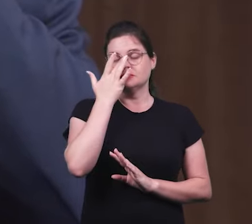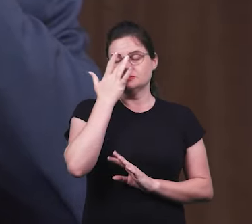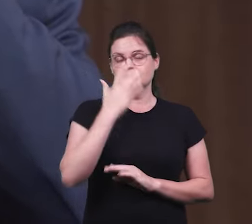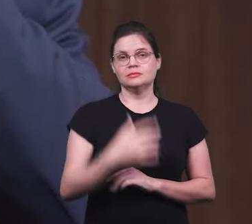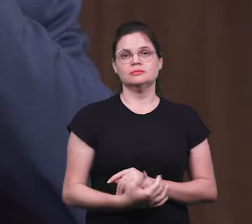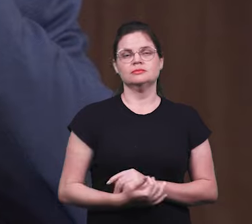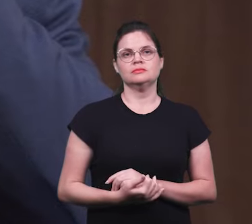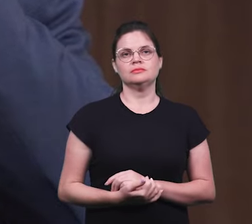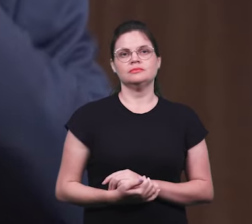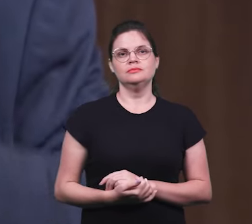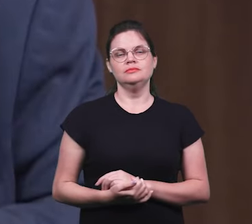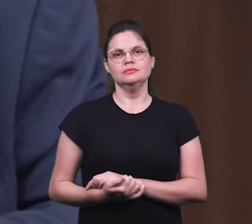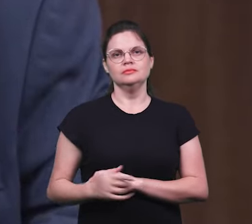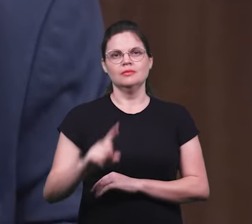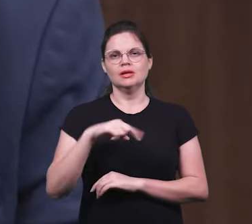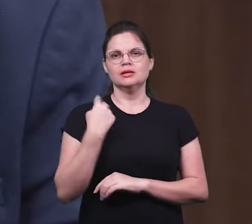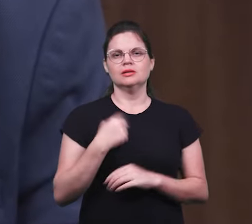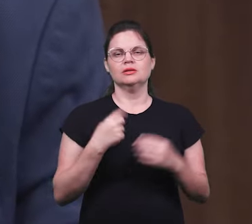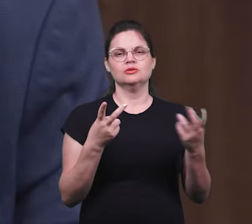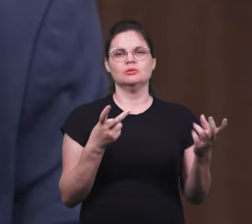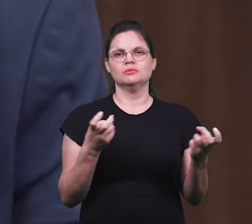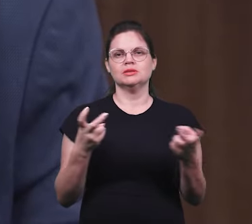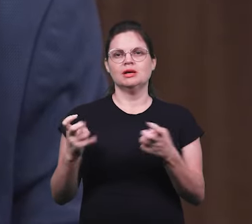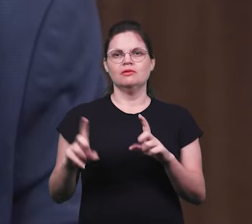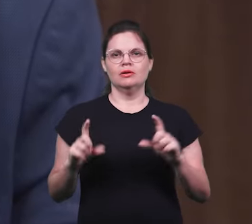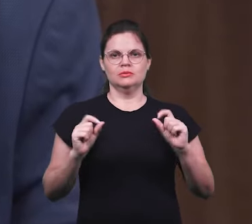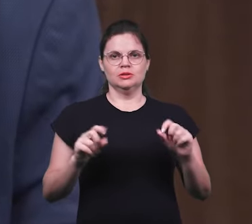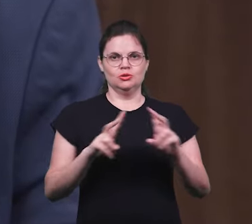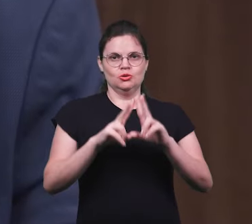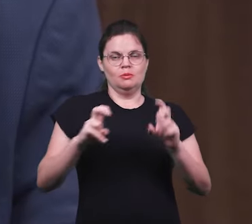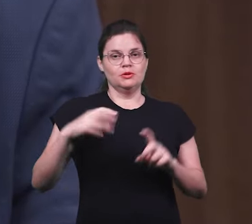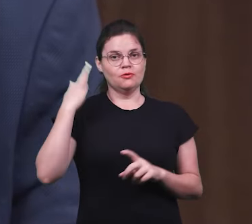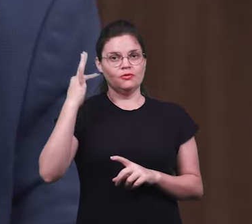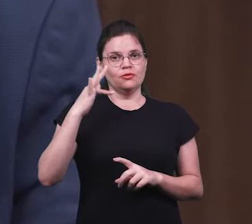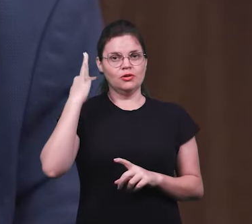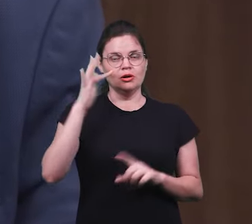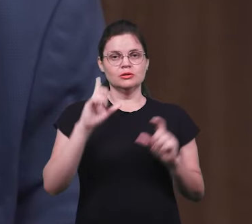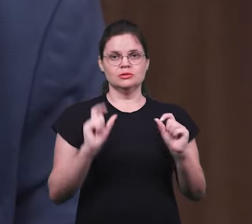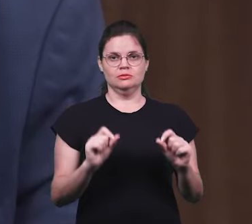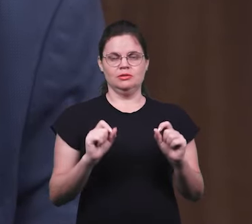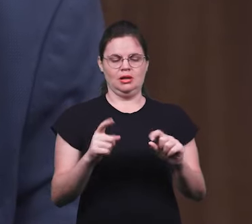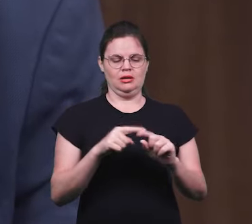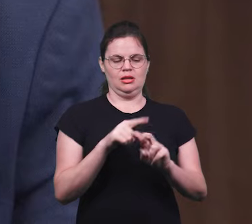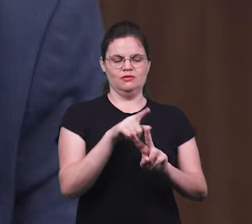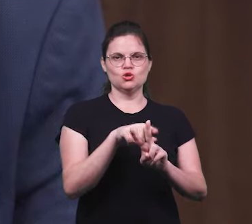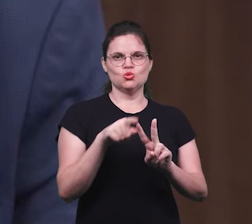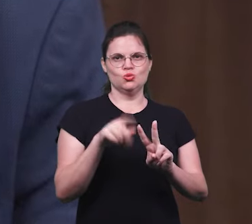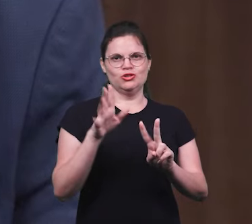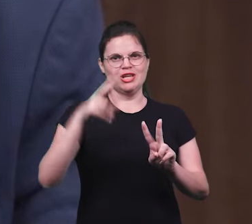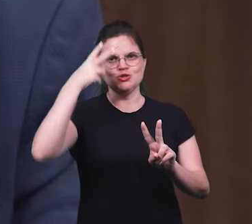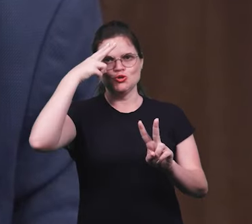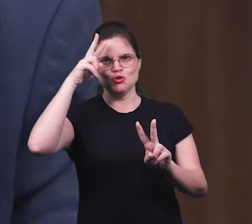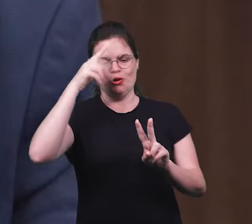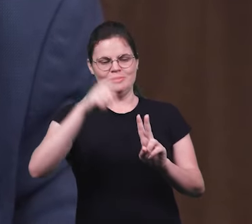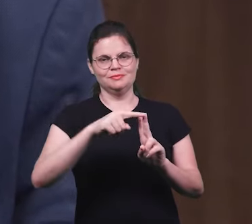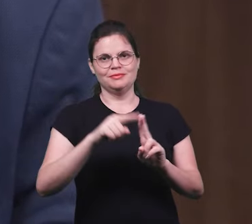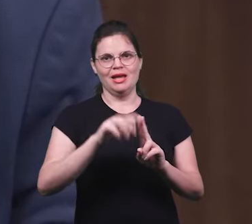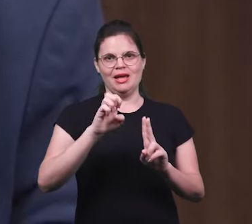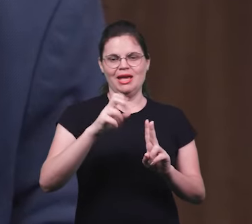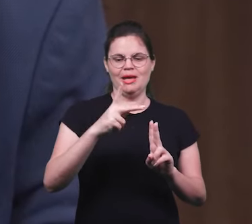Então, o que nós observamos nessa questão desses filósofos, essas duas correntes que existiam na época, exatamente